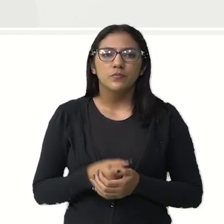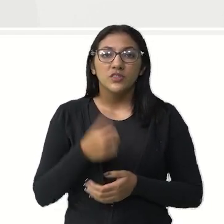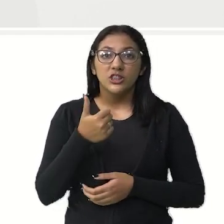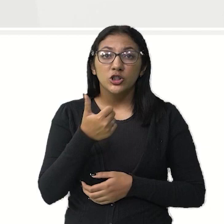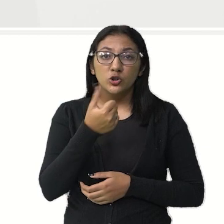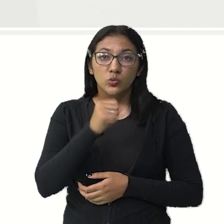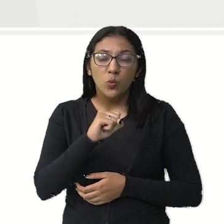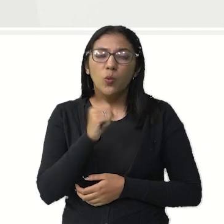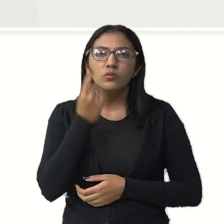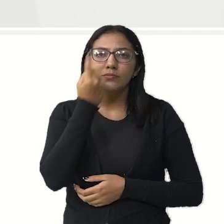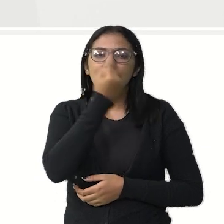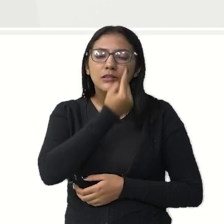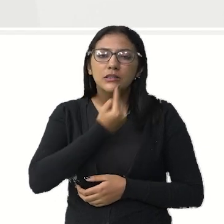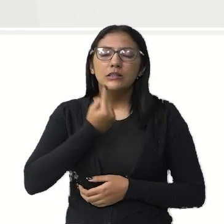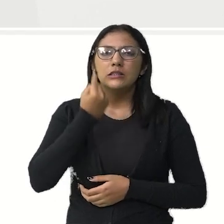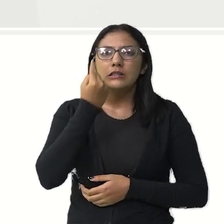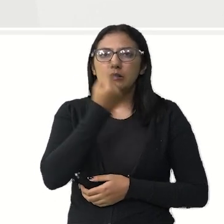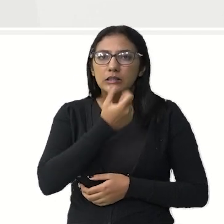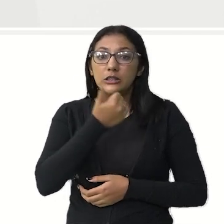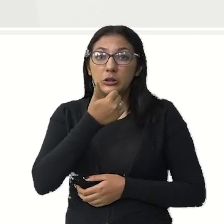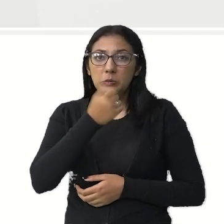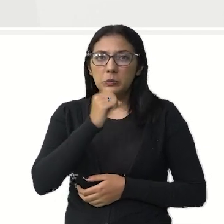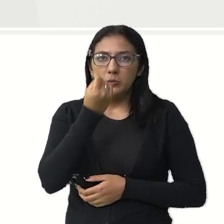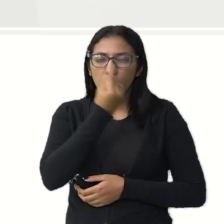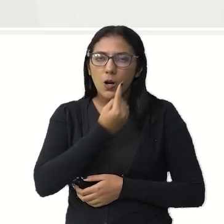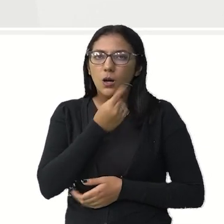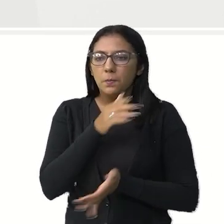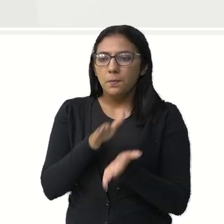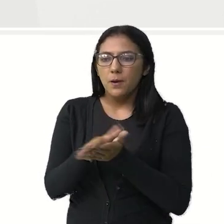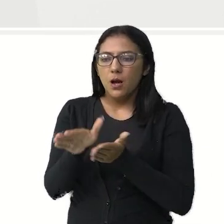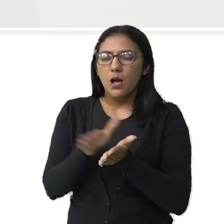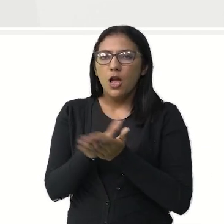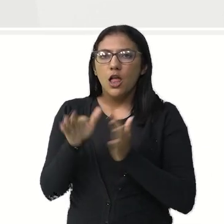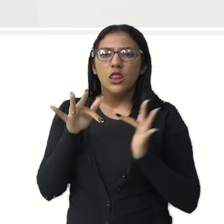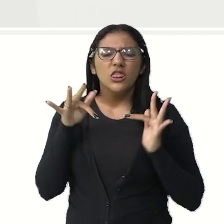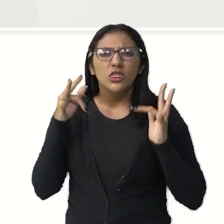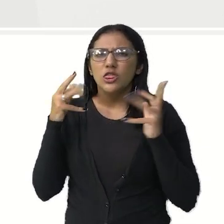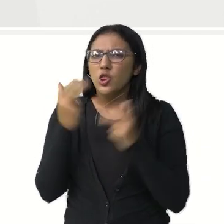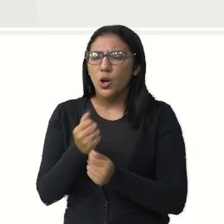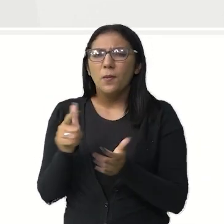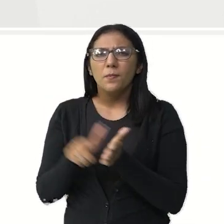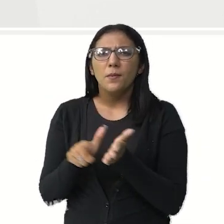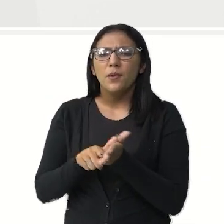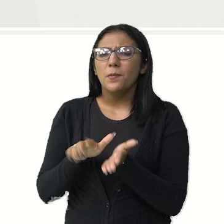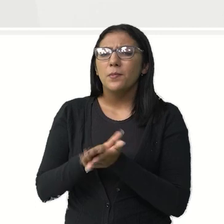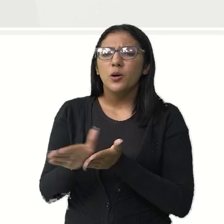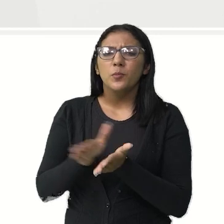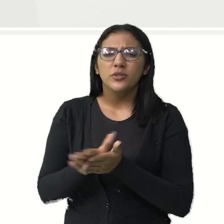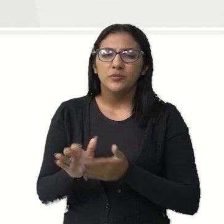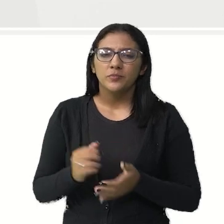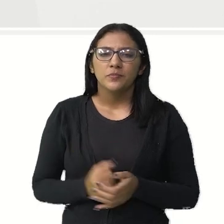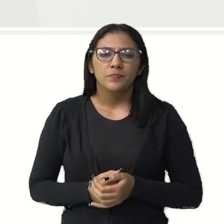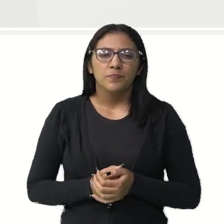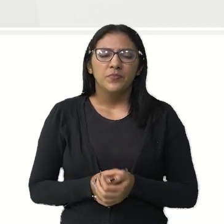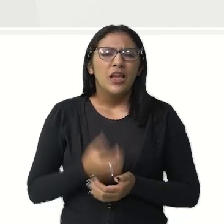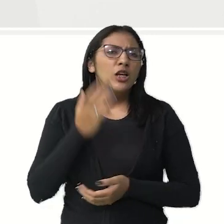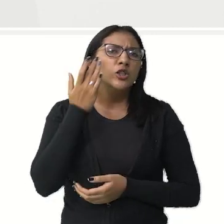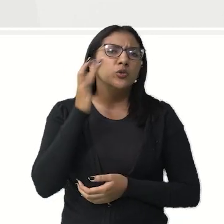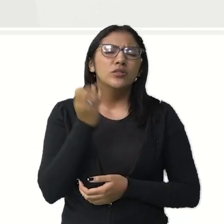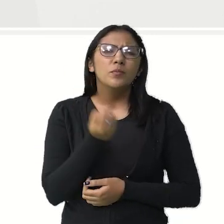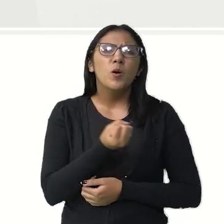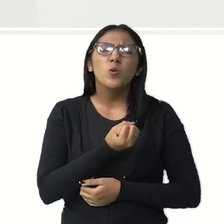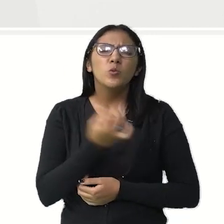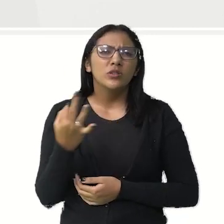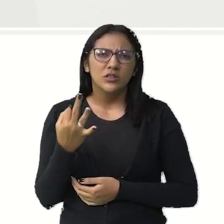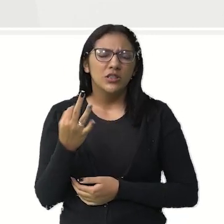18 horas para imprimir todas as provas do concurso. A gente não sabe qual é o total de provas, né? Mas a gente